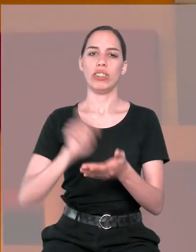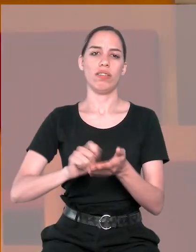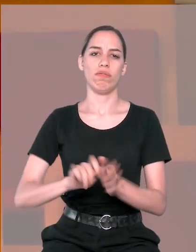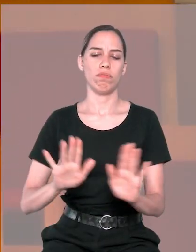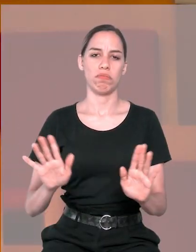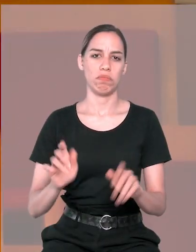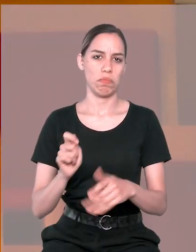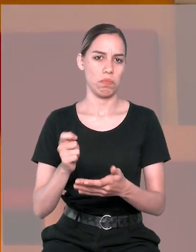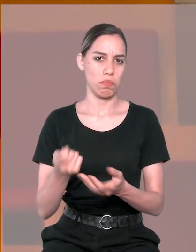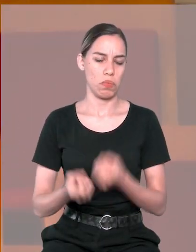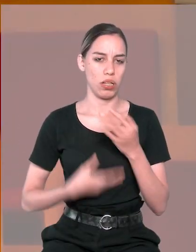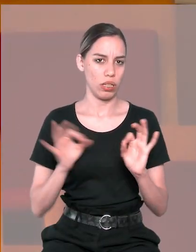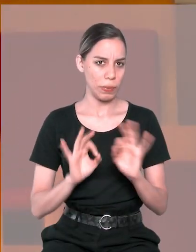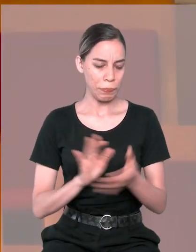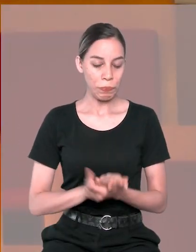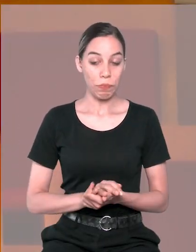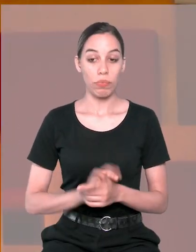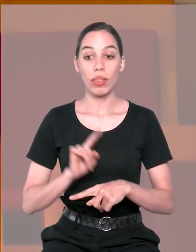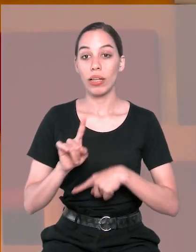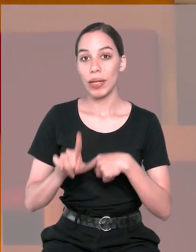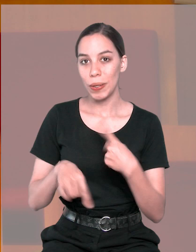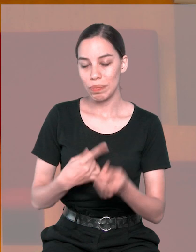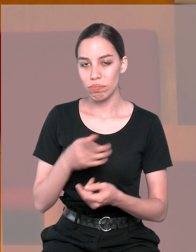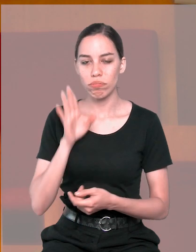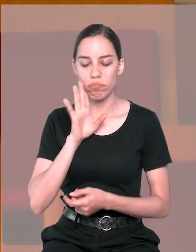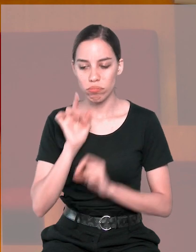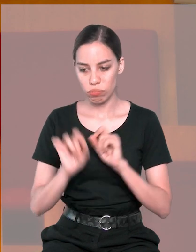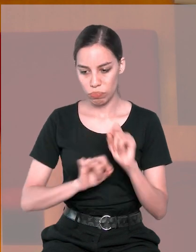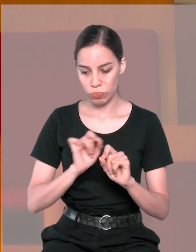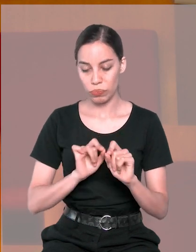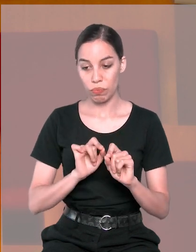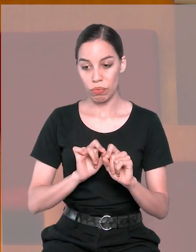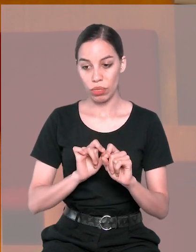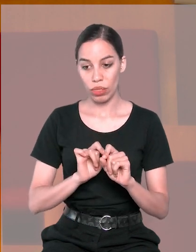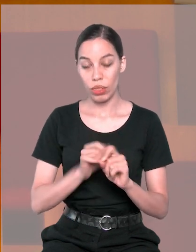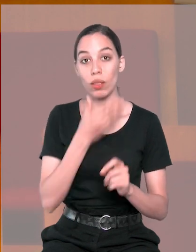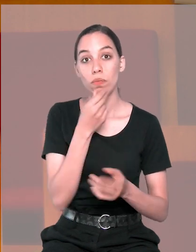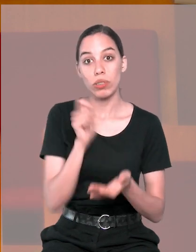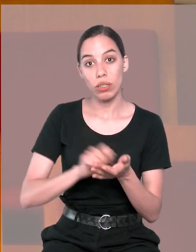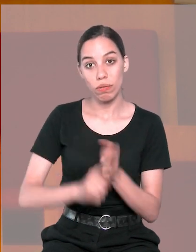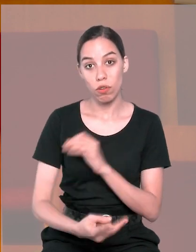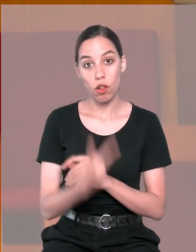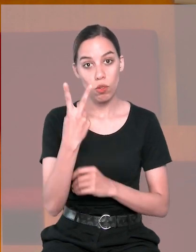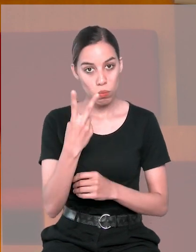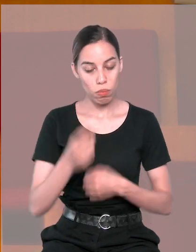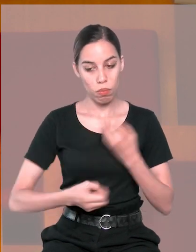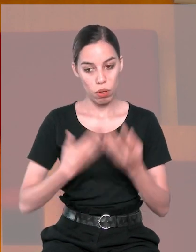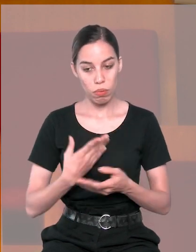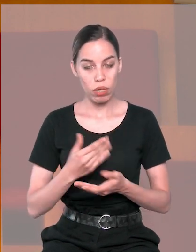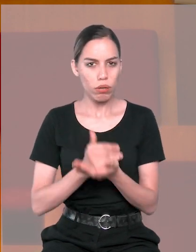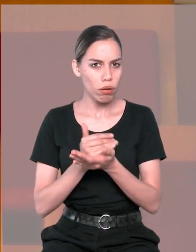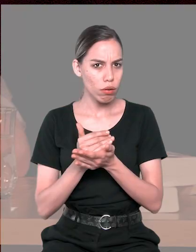espectador acompanha atentamente a fala de Roberto. É curioso, depois disso ele escreve uns 2 poemas e ele passa a